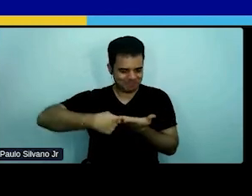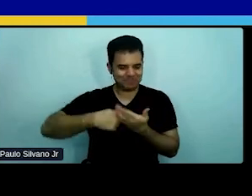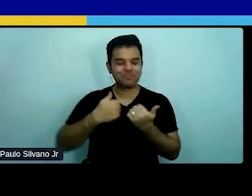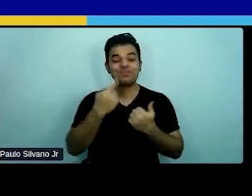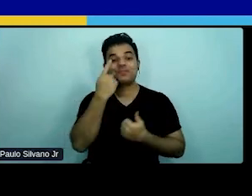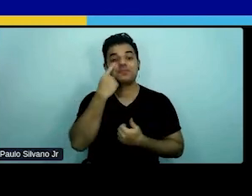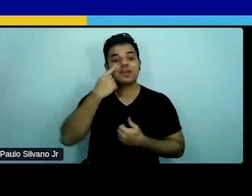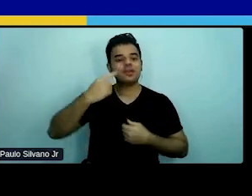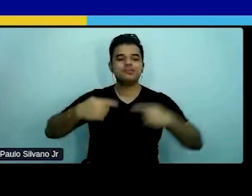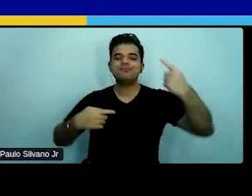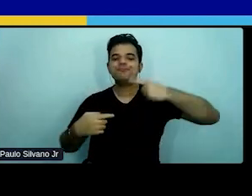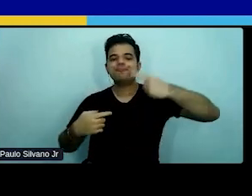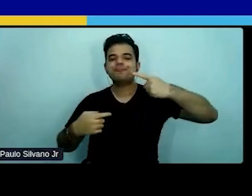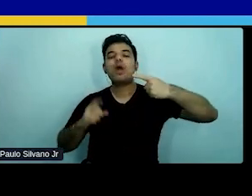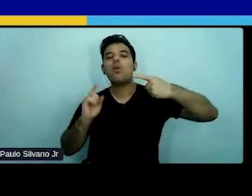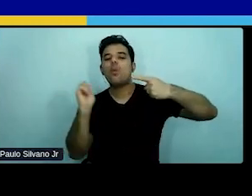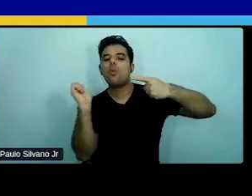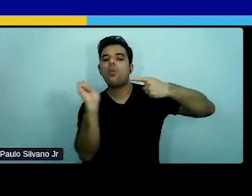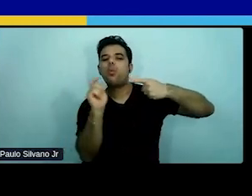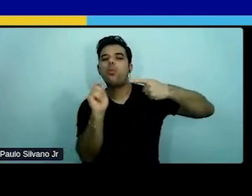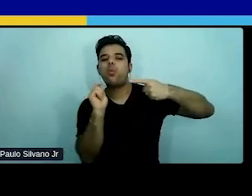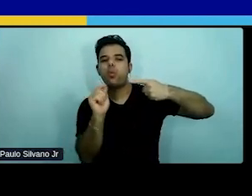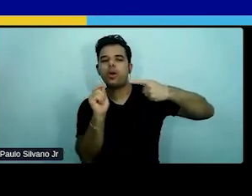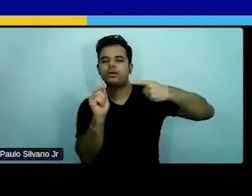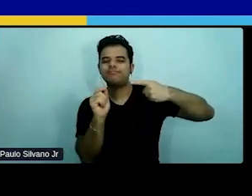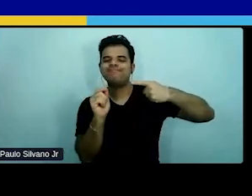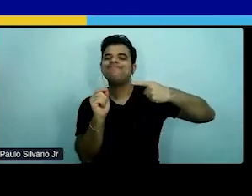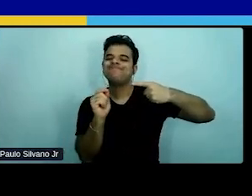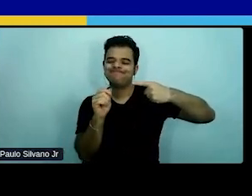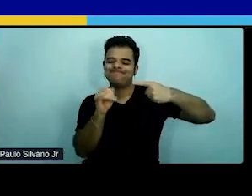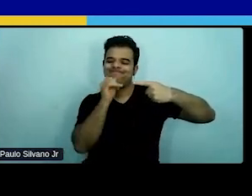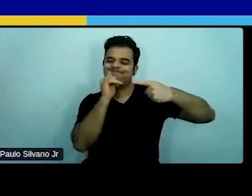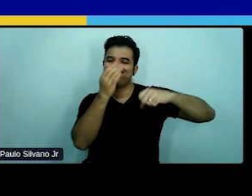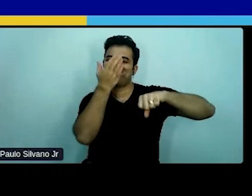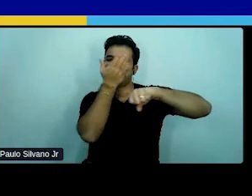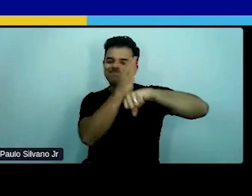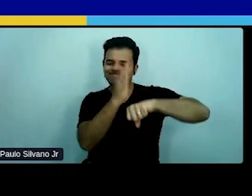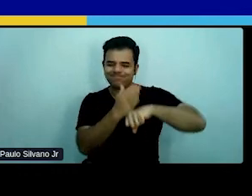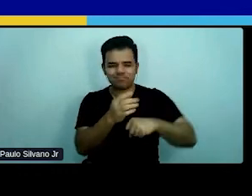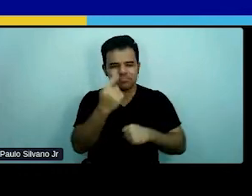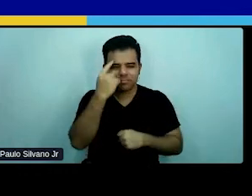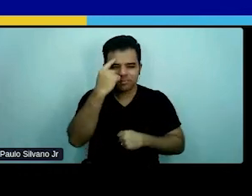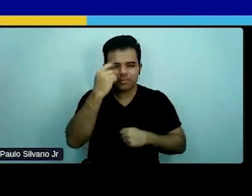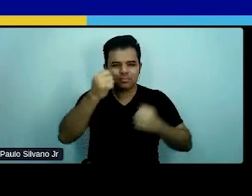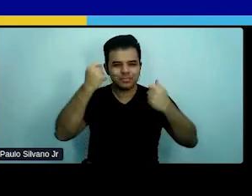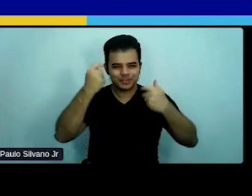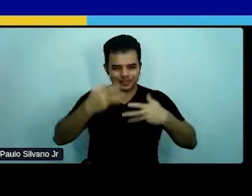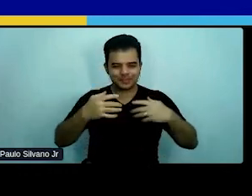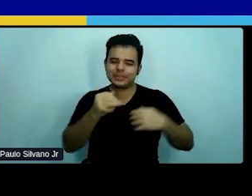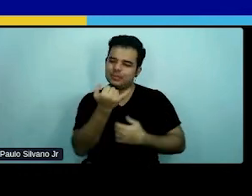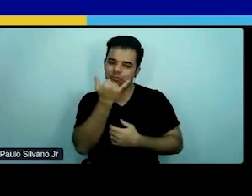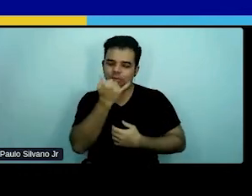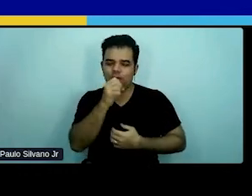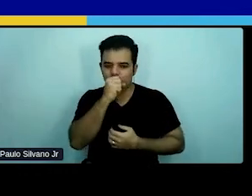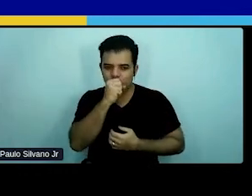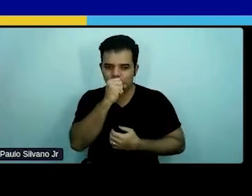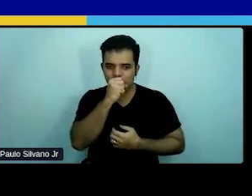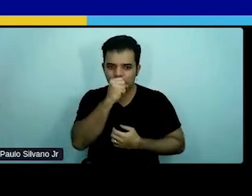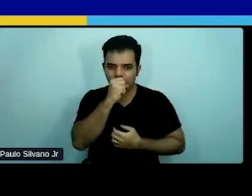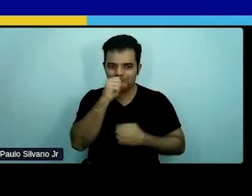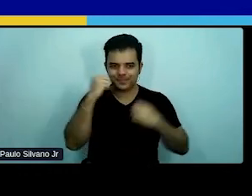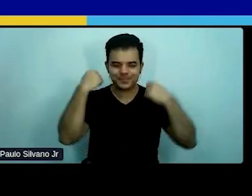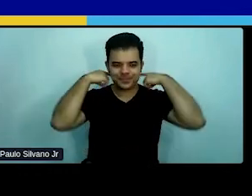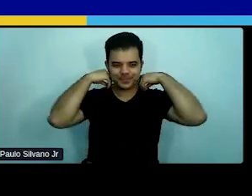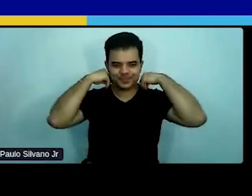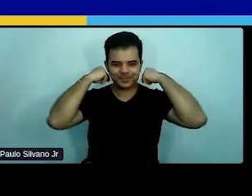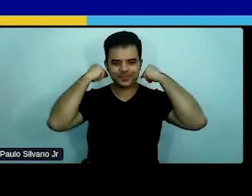Um deles é relacionado a exemplos de treinamento, né? Eu falei, desculpem, eu falei para vocês que a